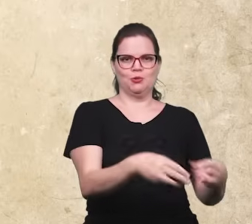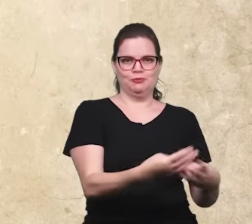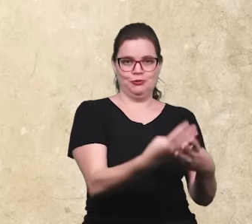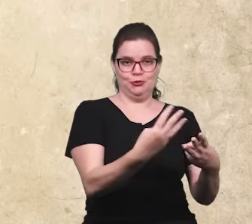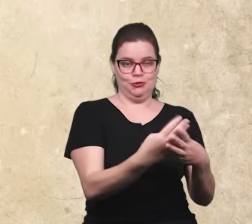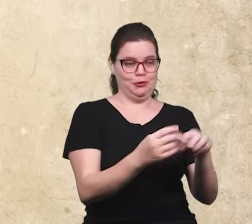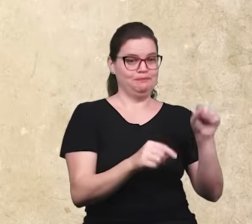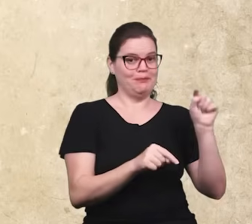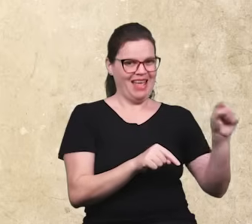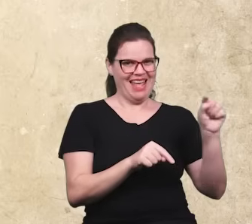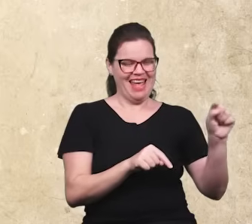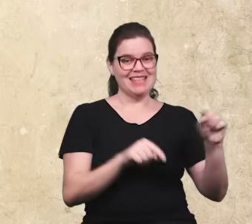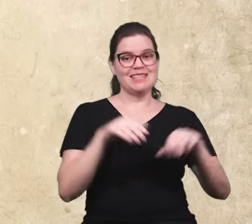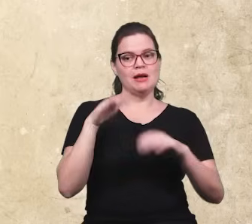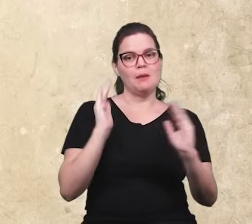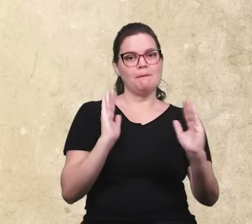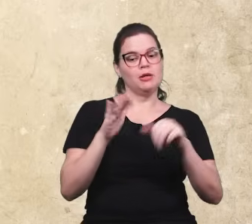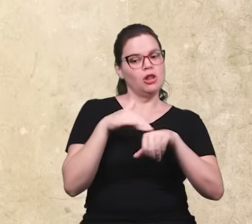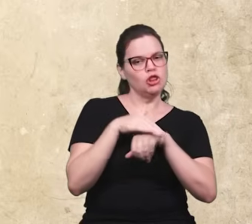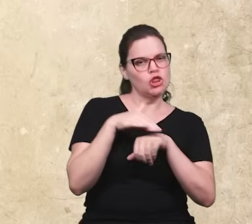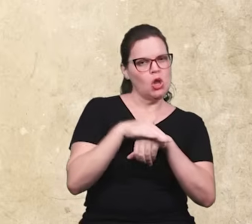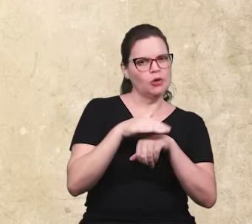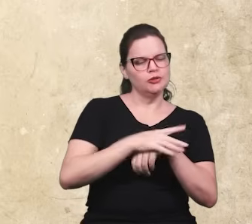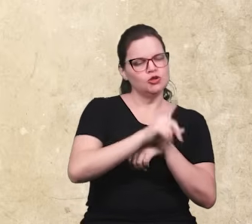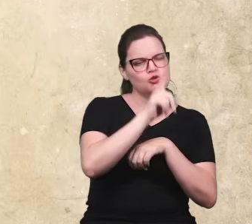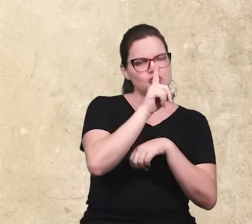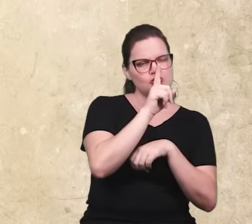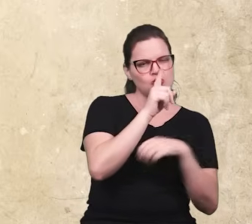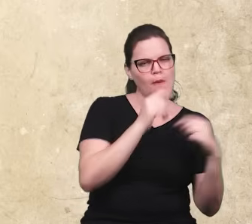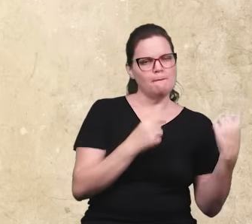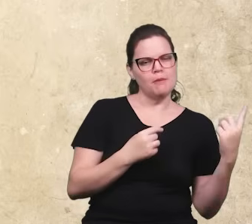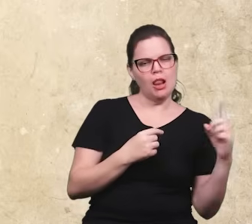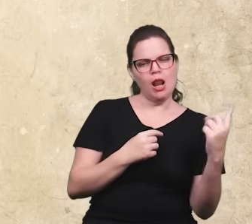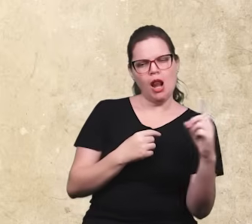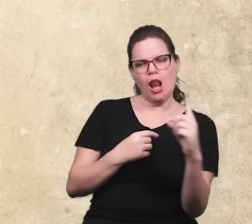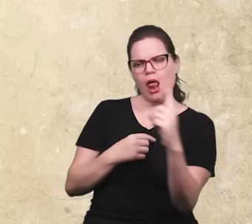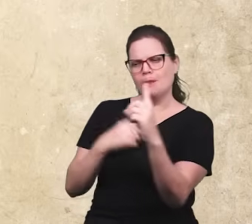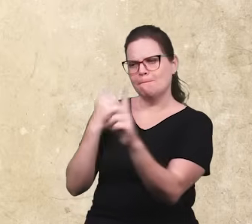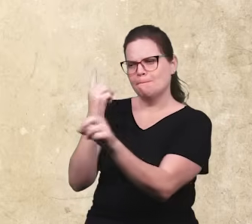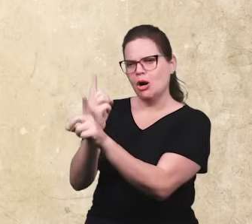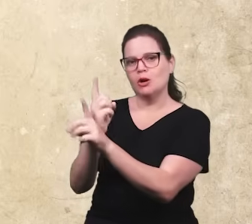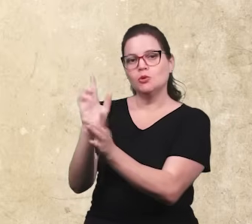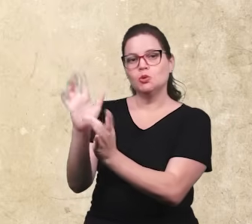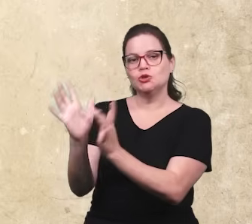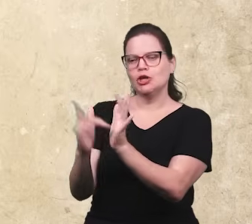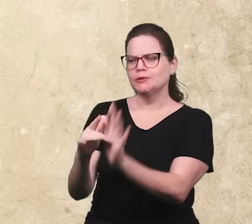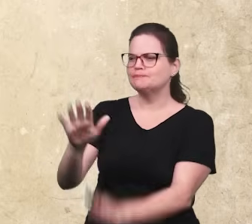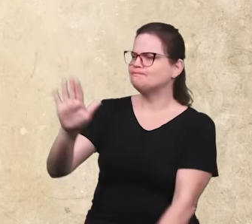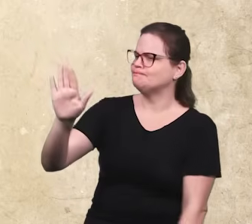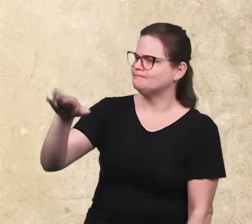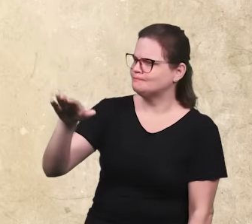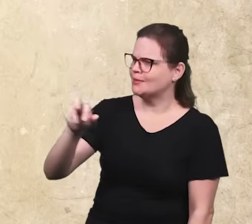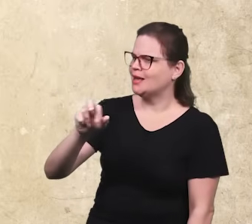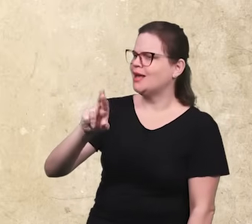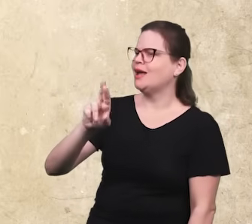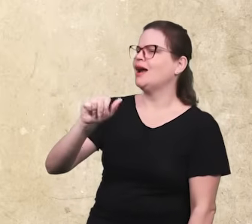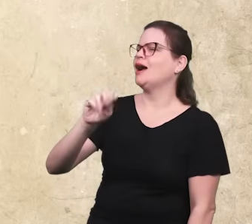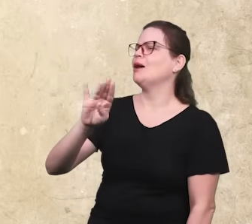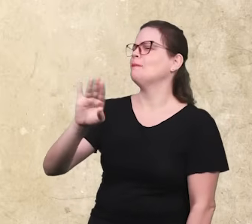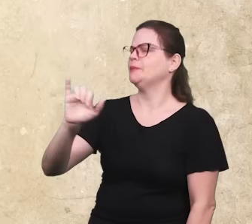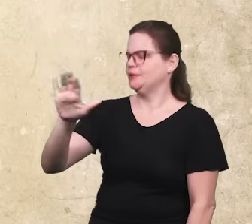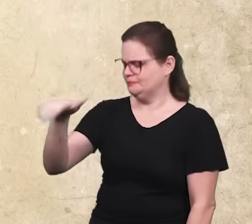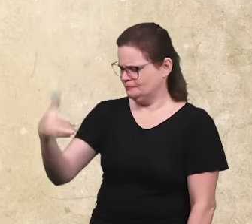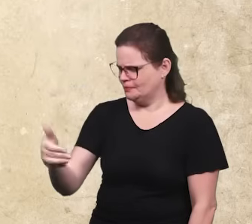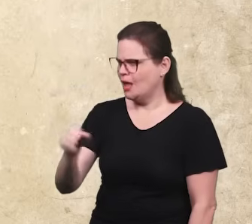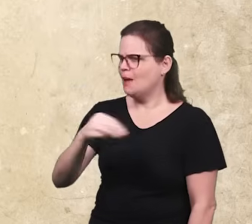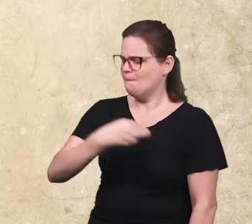ter de noite com Jesus e disse-lhe: Rabi, bem sabemos que és mestre,